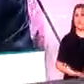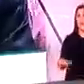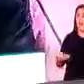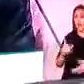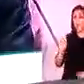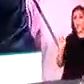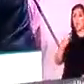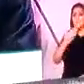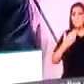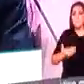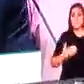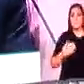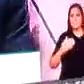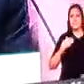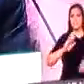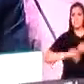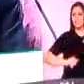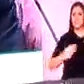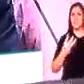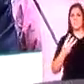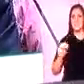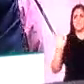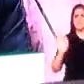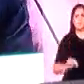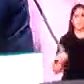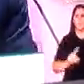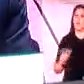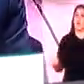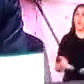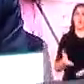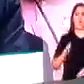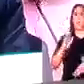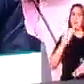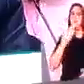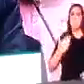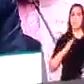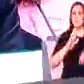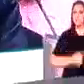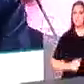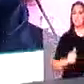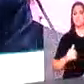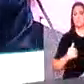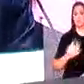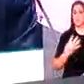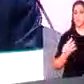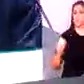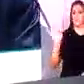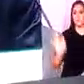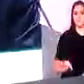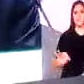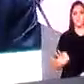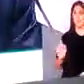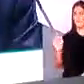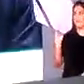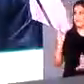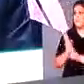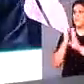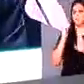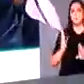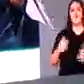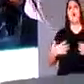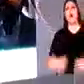não. Depois que eles descobriram isso, estão falando de 40% de redução. Se ficar demorando, vamos ficar descobrindo mais coisas. Vai ter que diminuir mais. Vai ter que diminuir